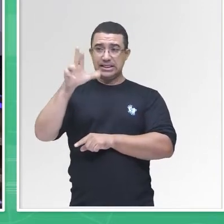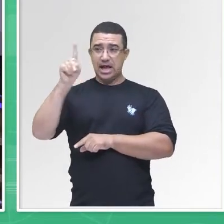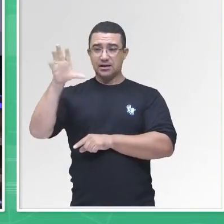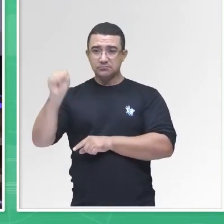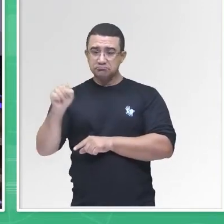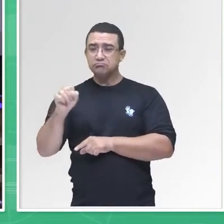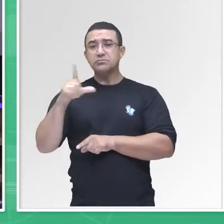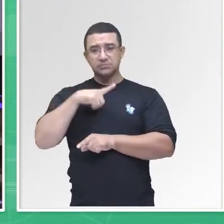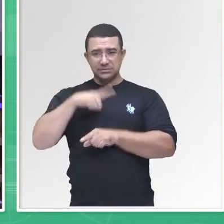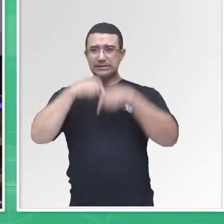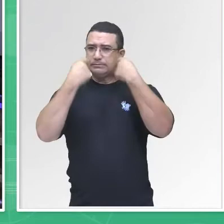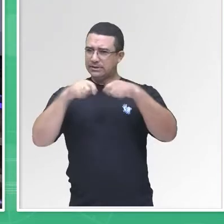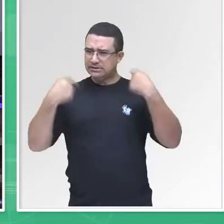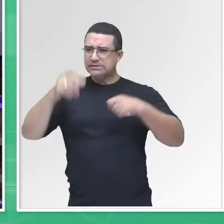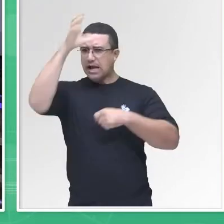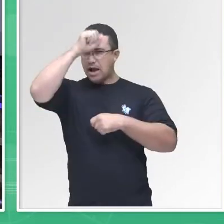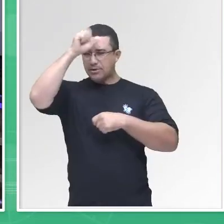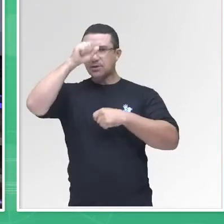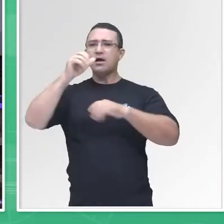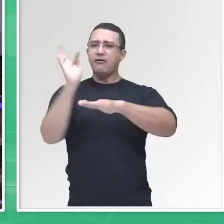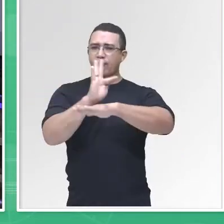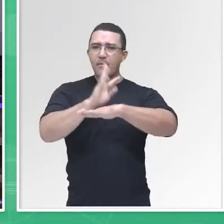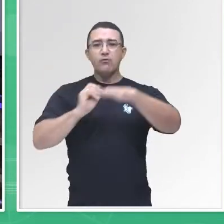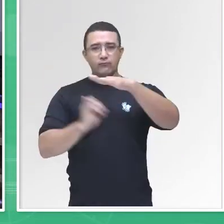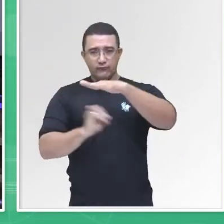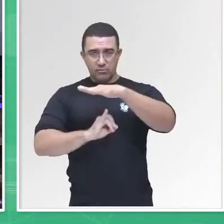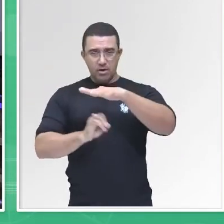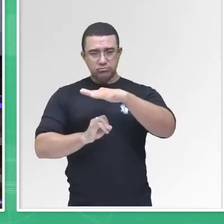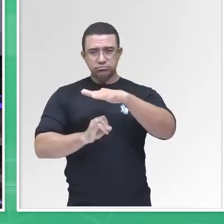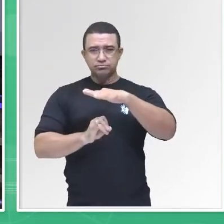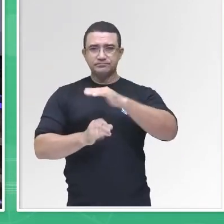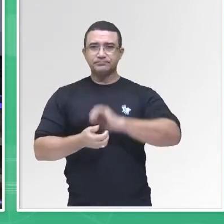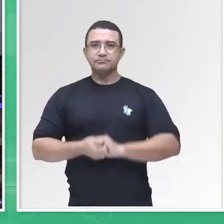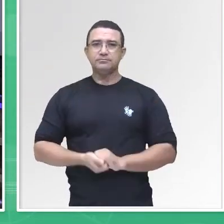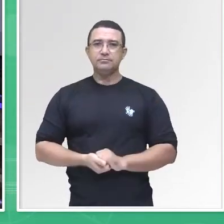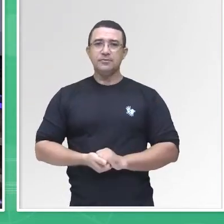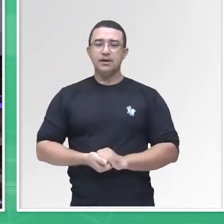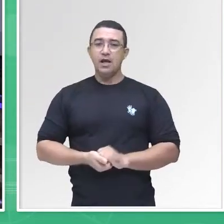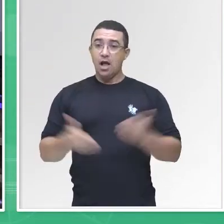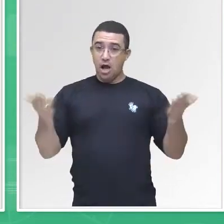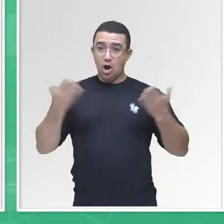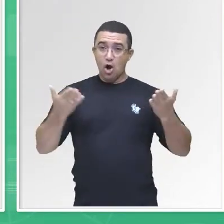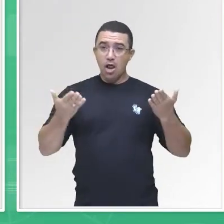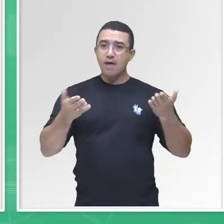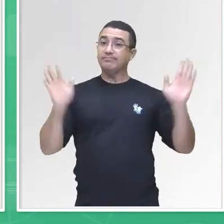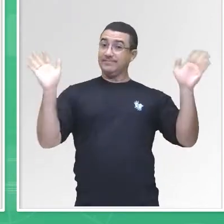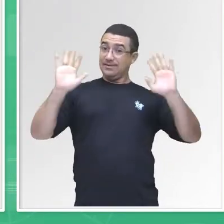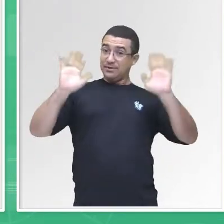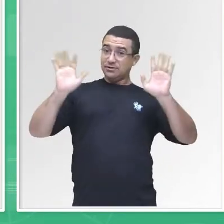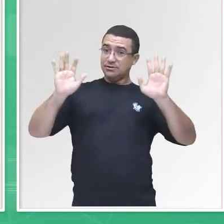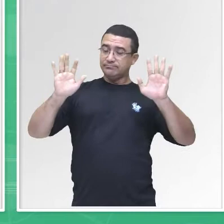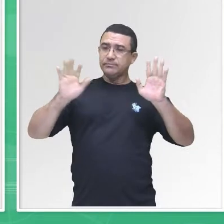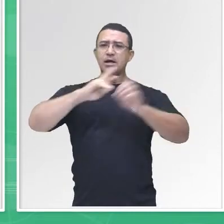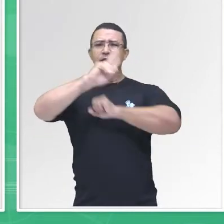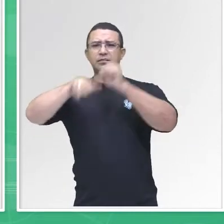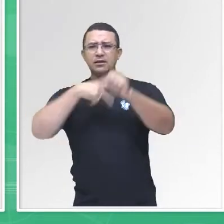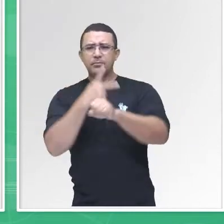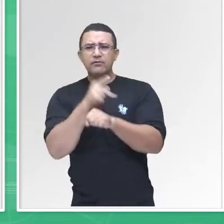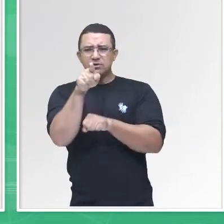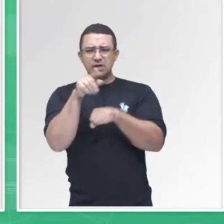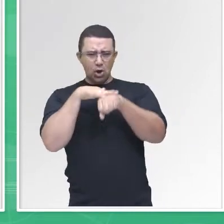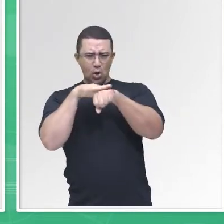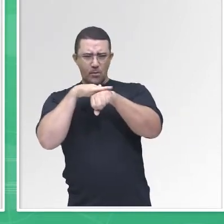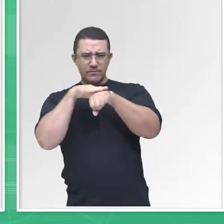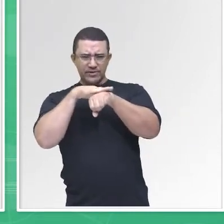talvez, certamente as mais comuns são essas daqui. Agora vamos para as despedidas. Depois que você gerou um diálogo